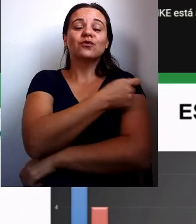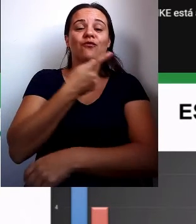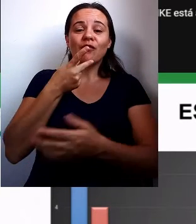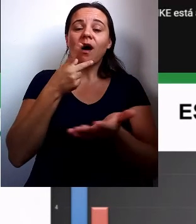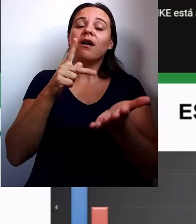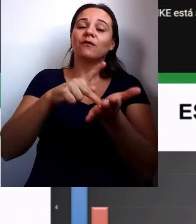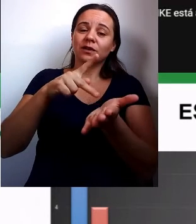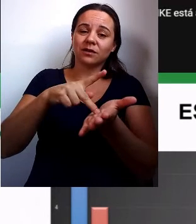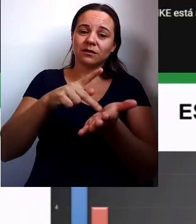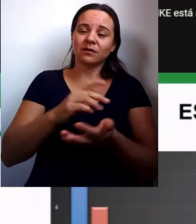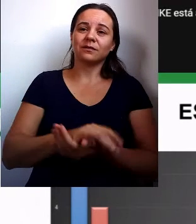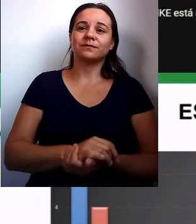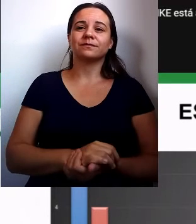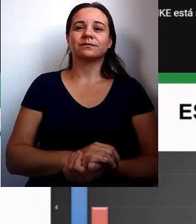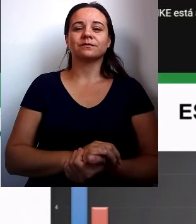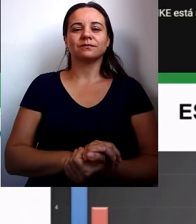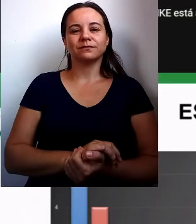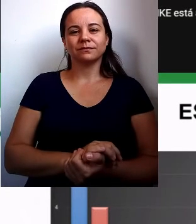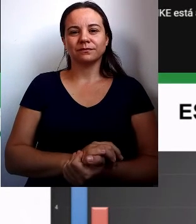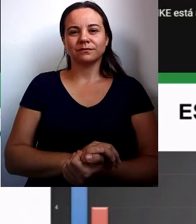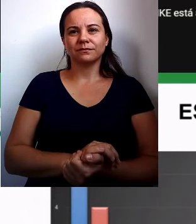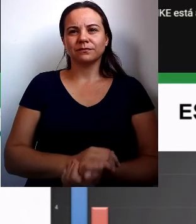está condizente com a realidade.